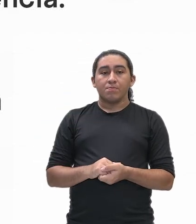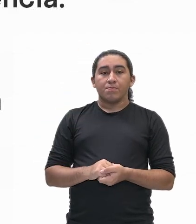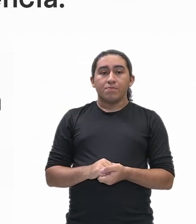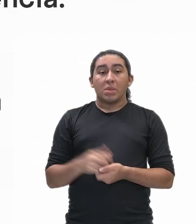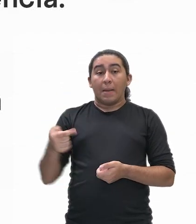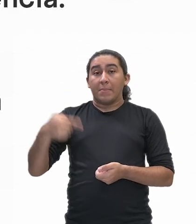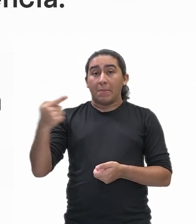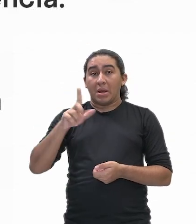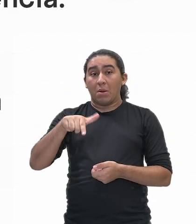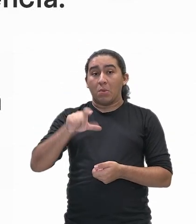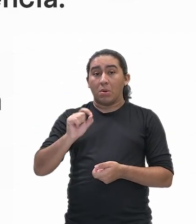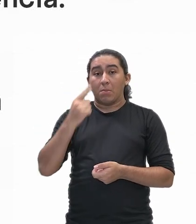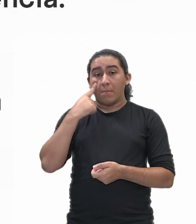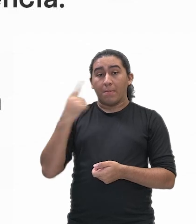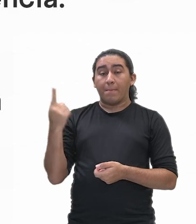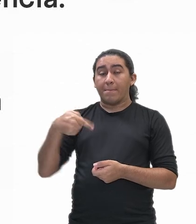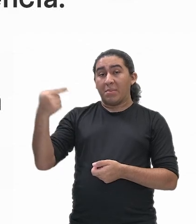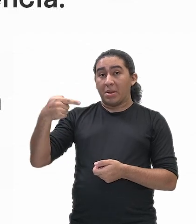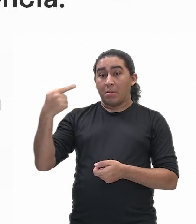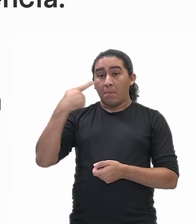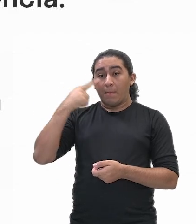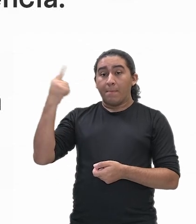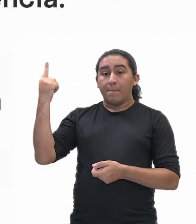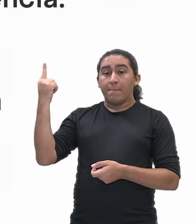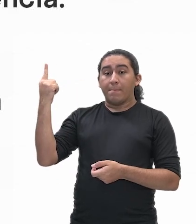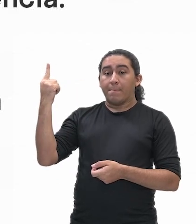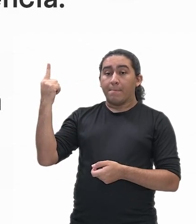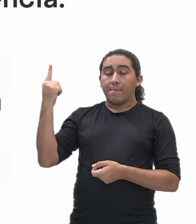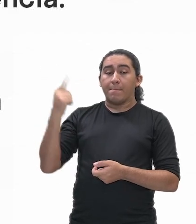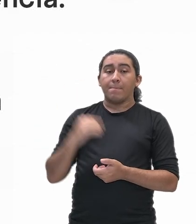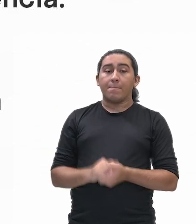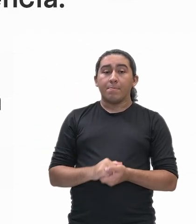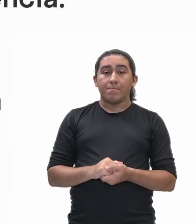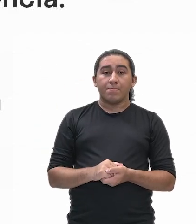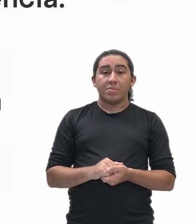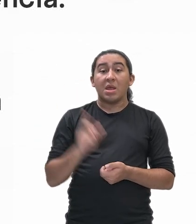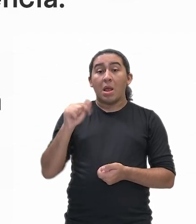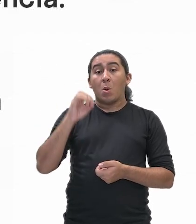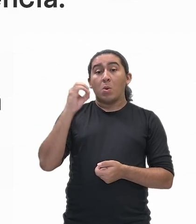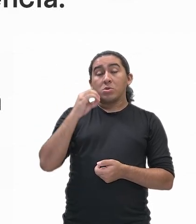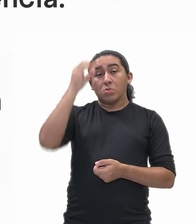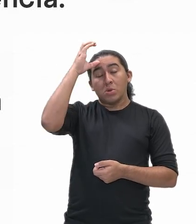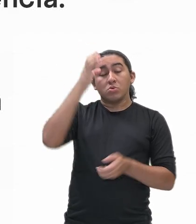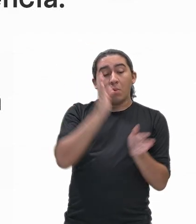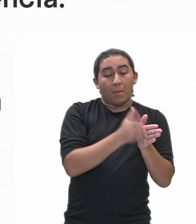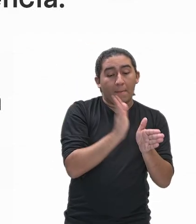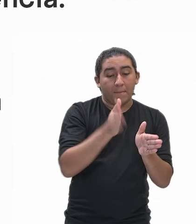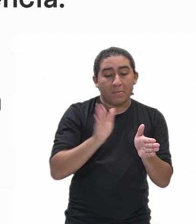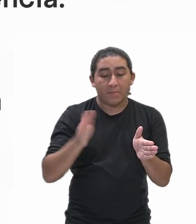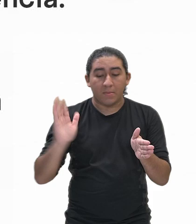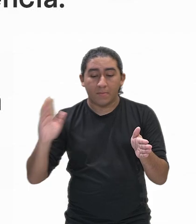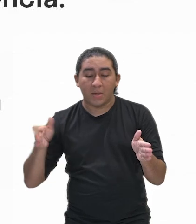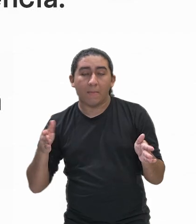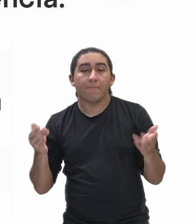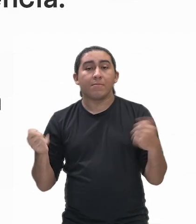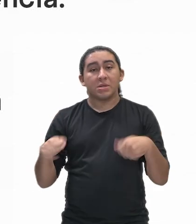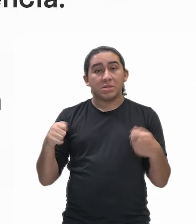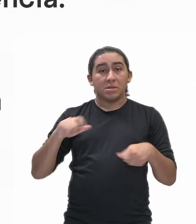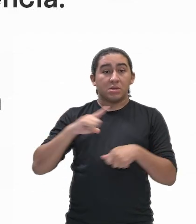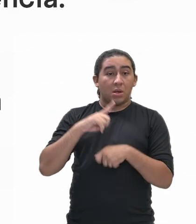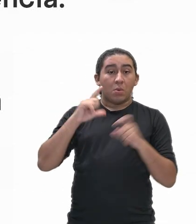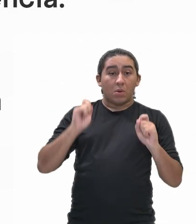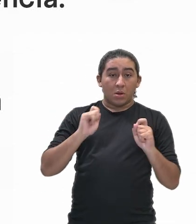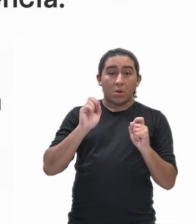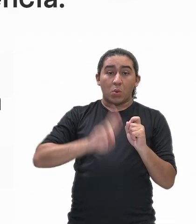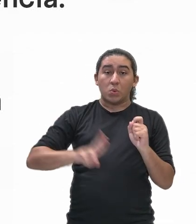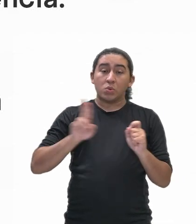delas é a sistematização. É um saber ordenado, isto é, formado a partir